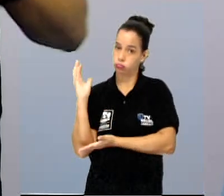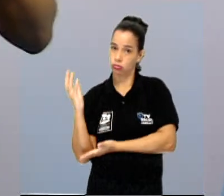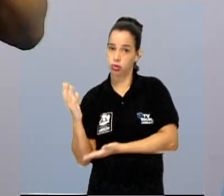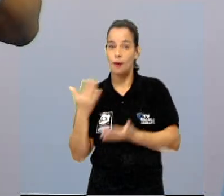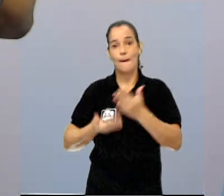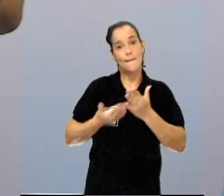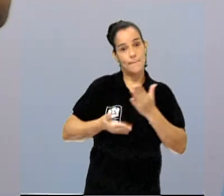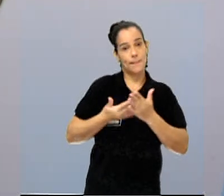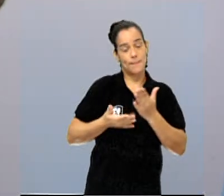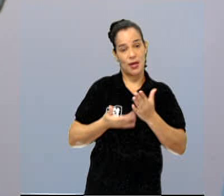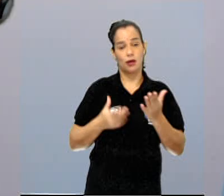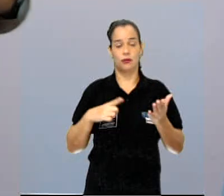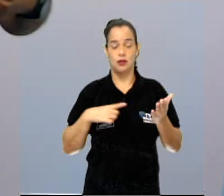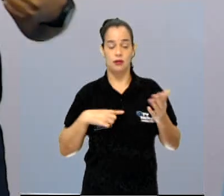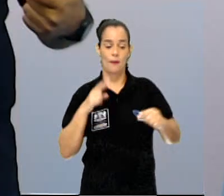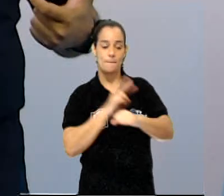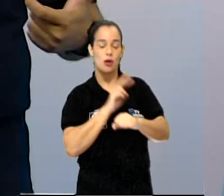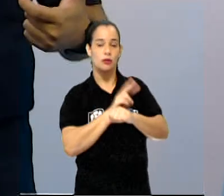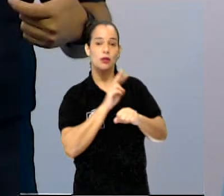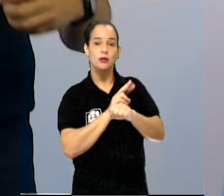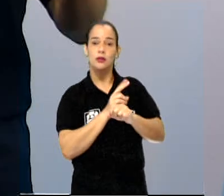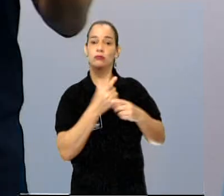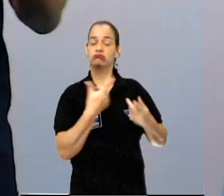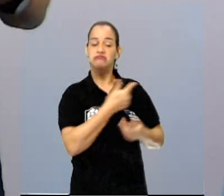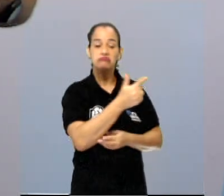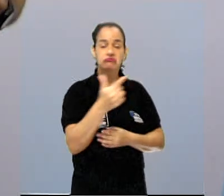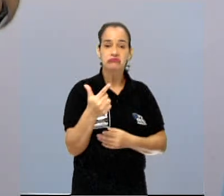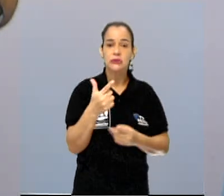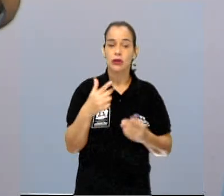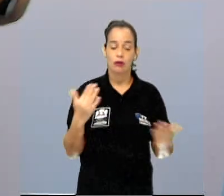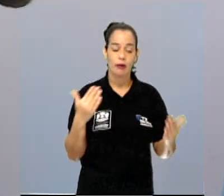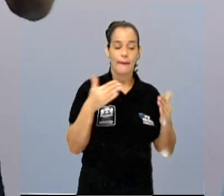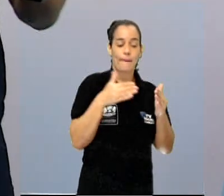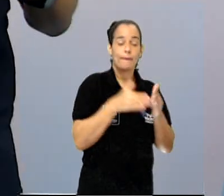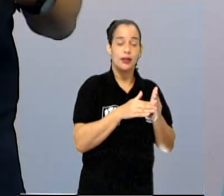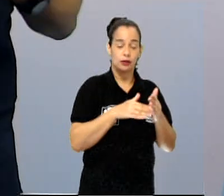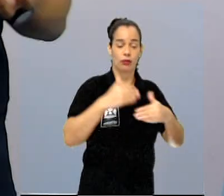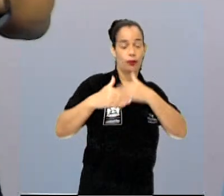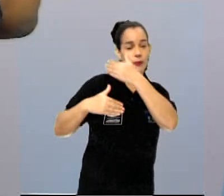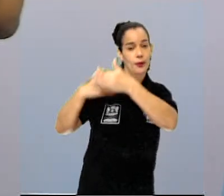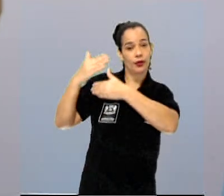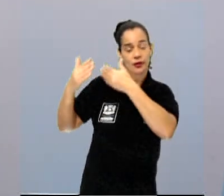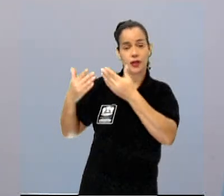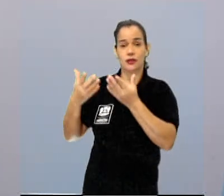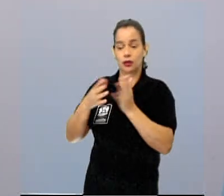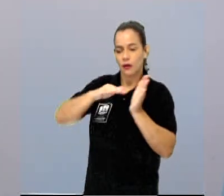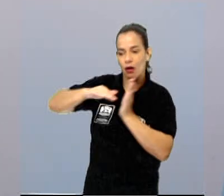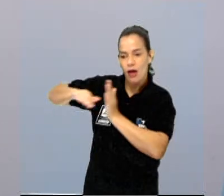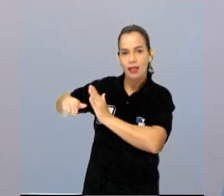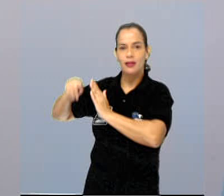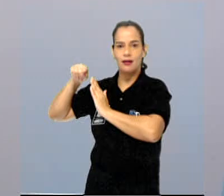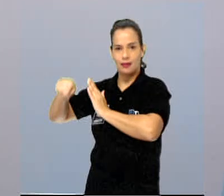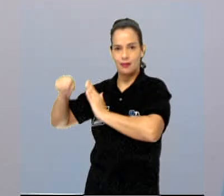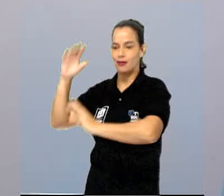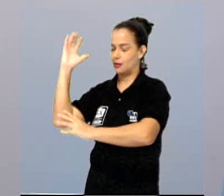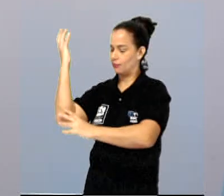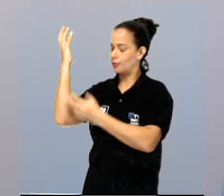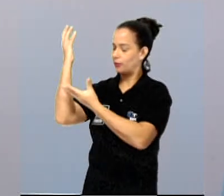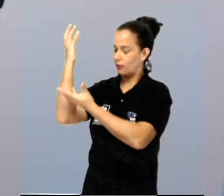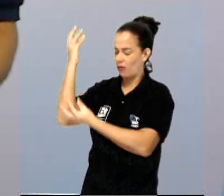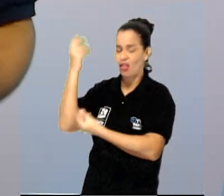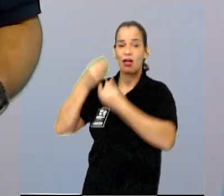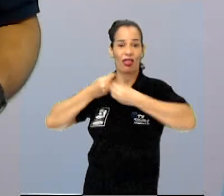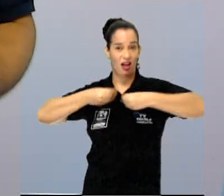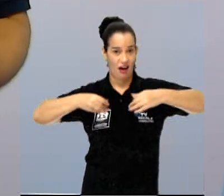essa proteção acaba não impedindo um processo de erosão, de retirada daqueles sedimentos, daquela